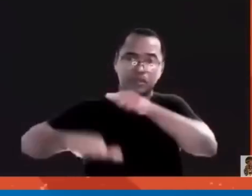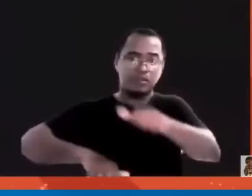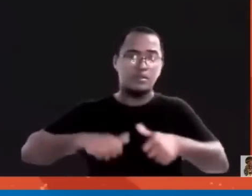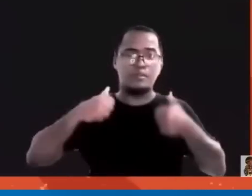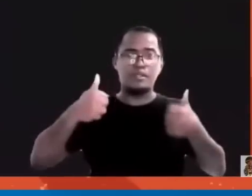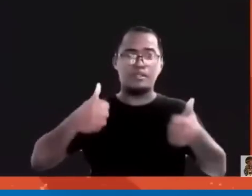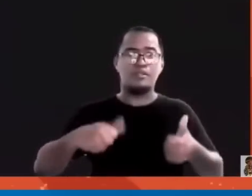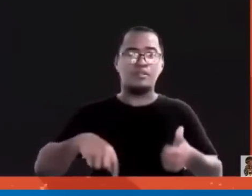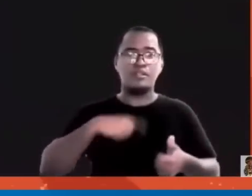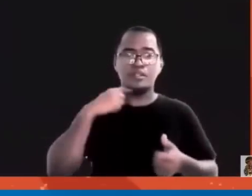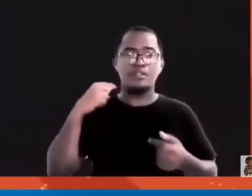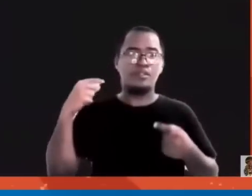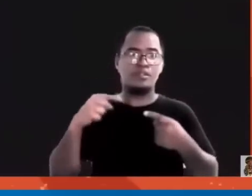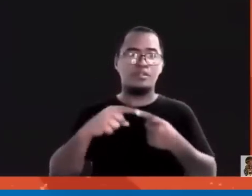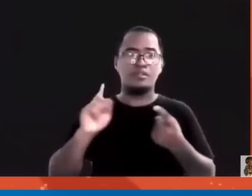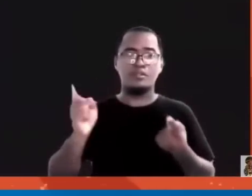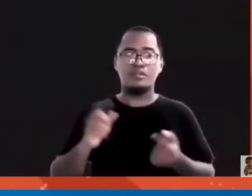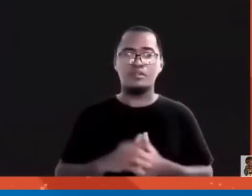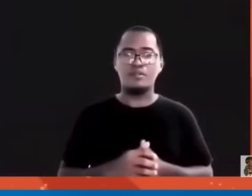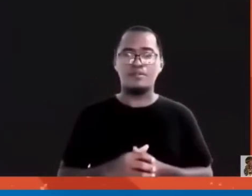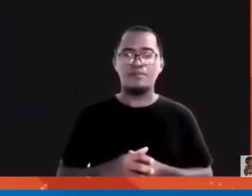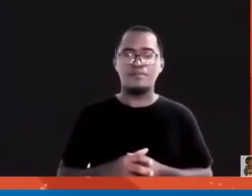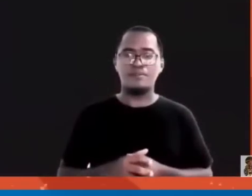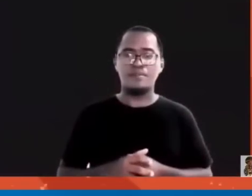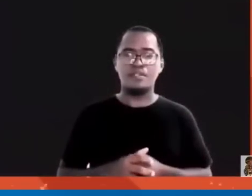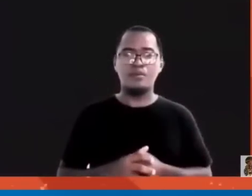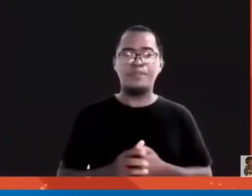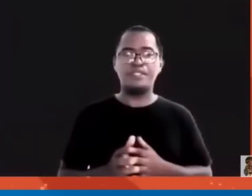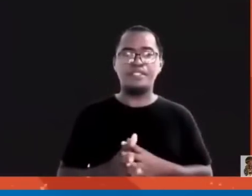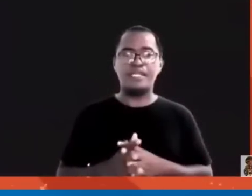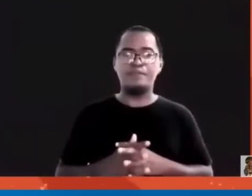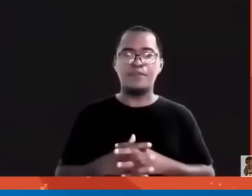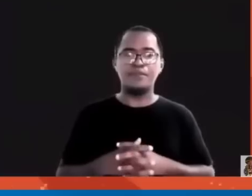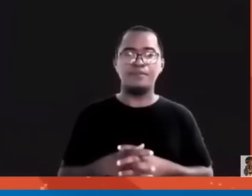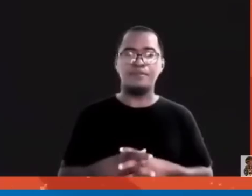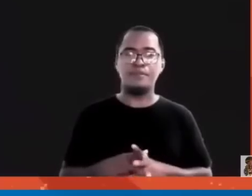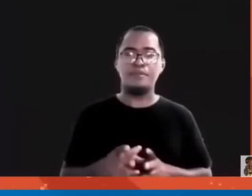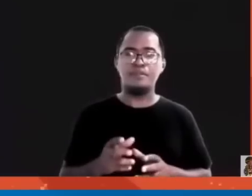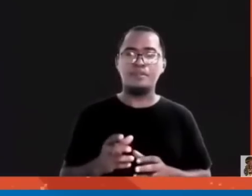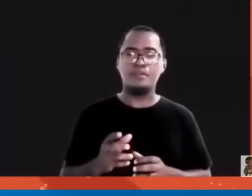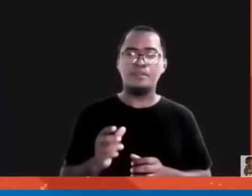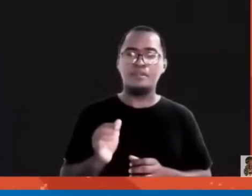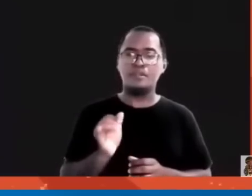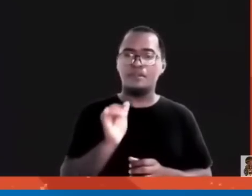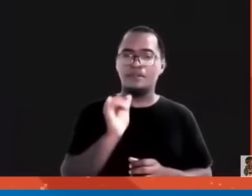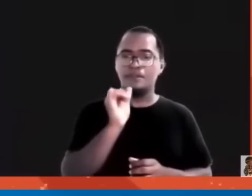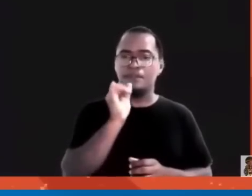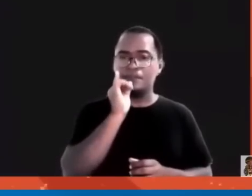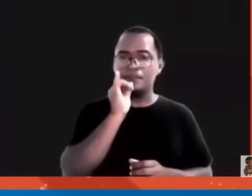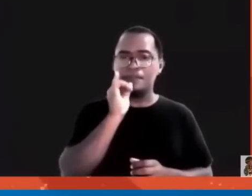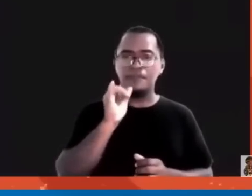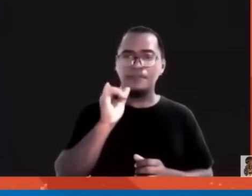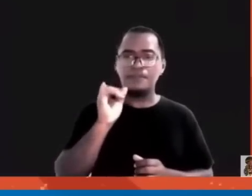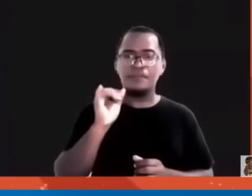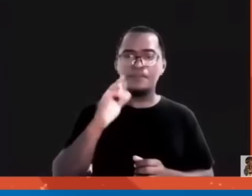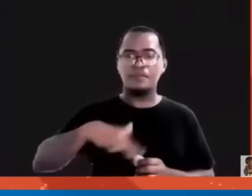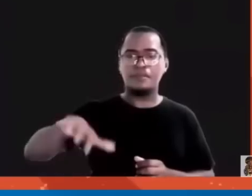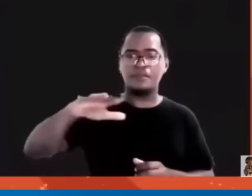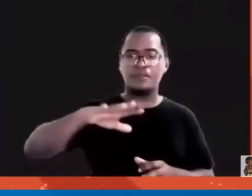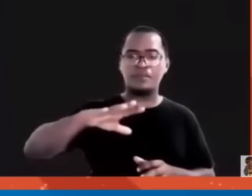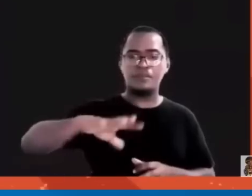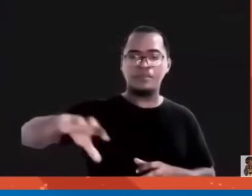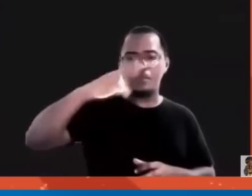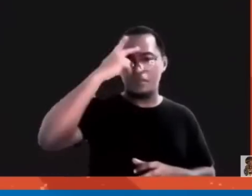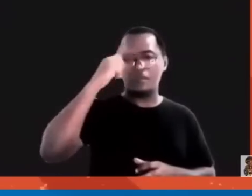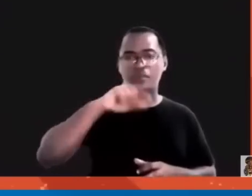lógica. A minha saudação é muito emocionada a todas as senhoras e